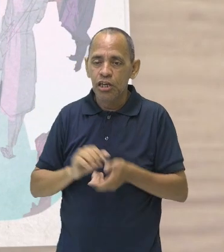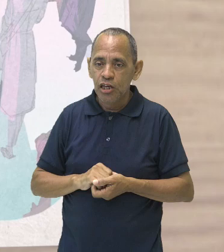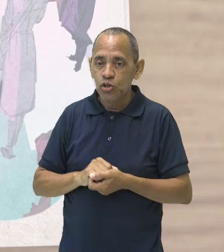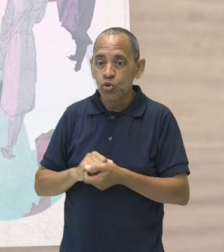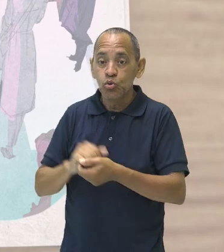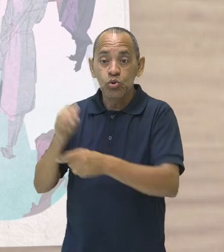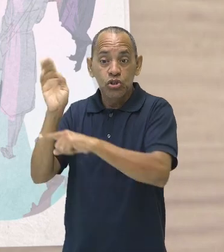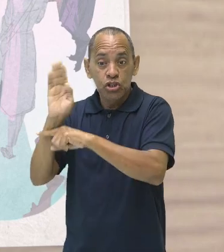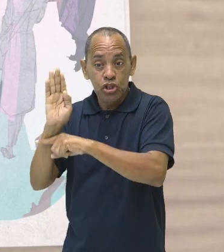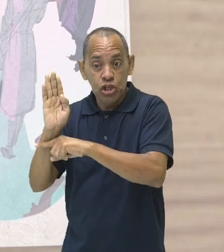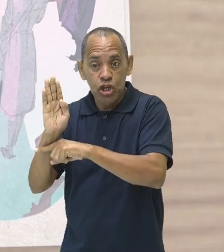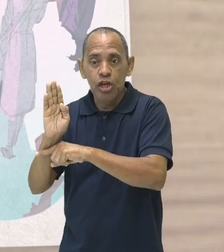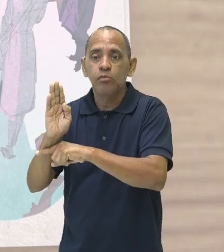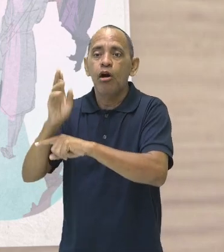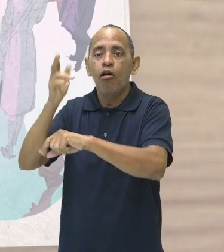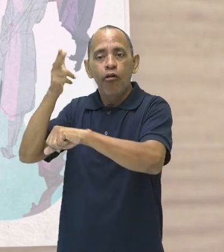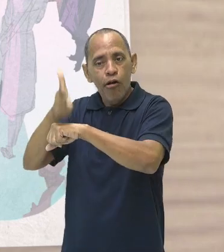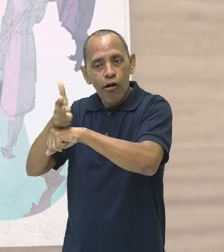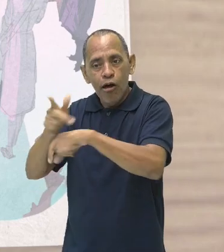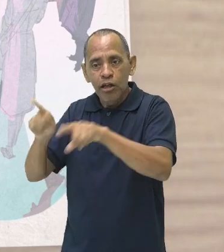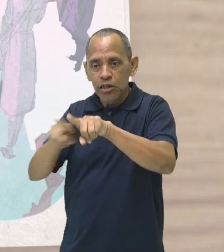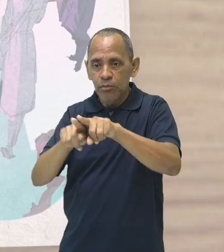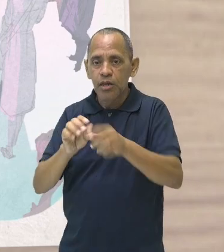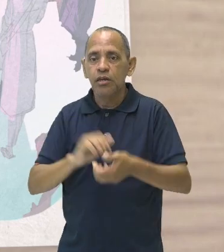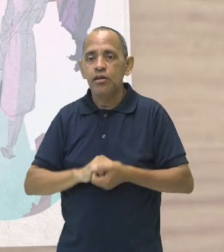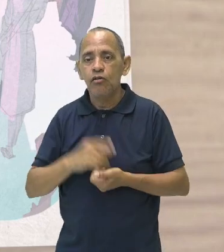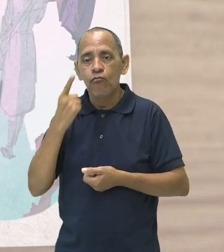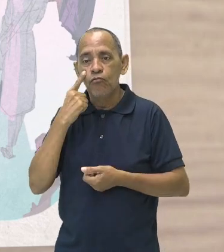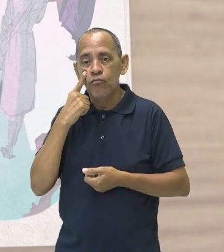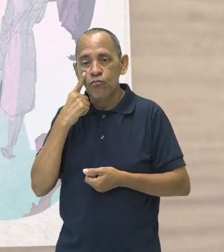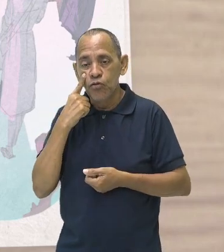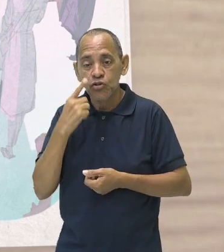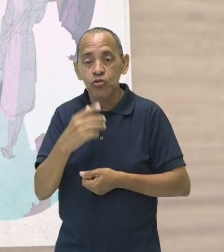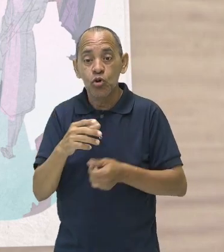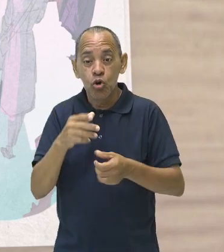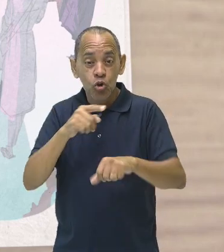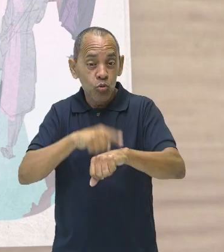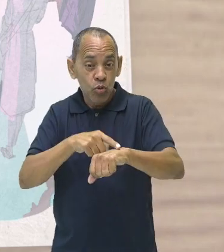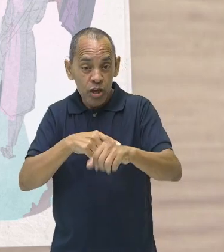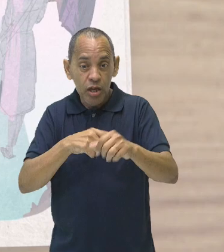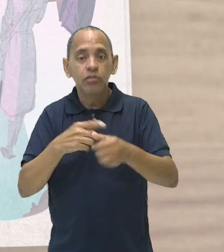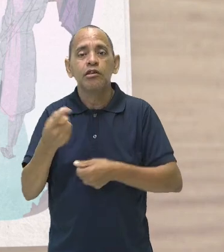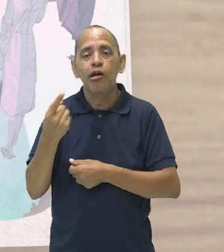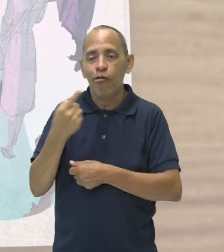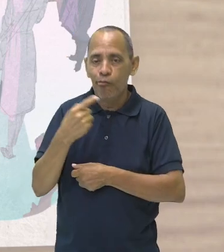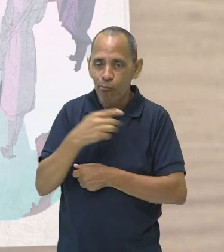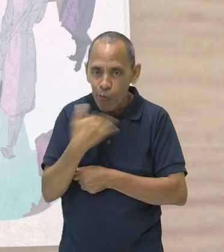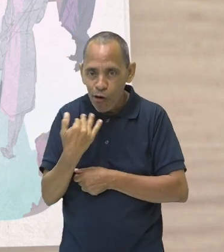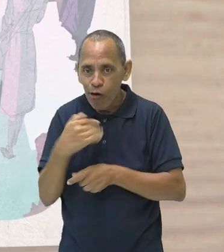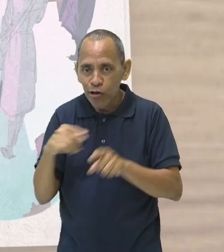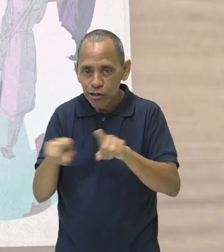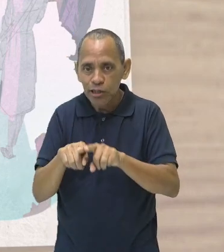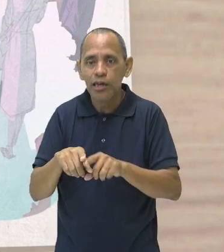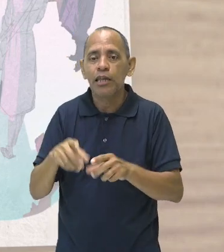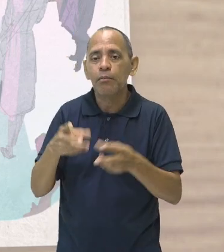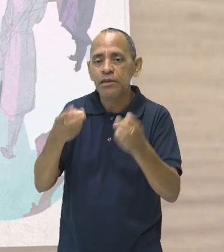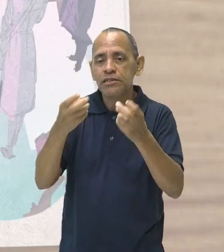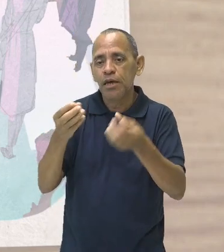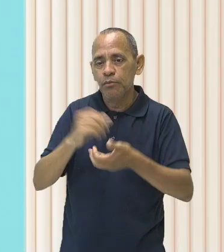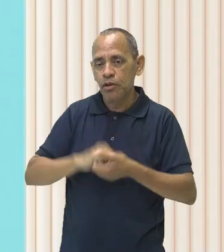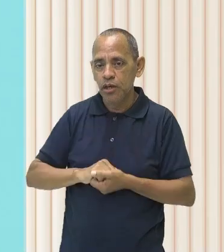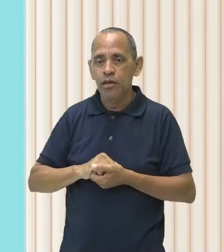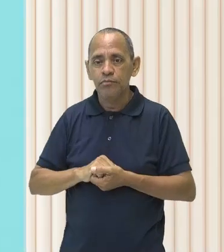grande ironia em seu término, visto que só no momento da morte é que Macabea obtém a grandeza do ser.